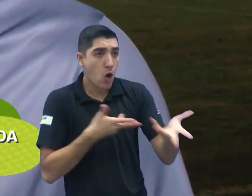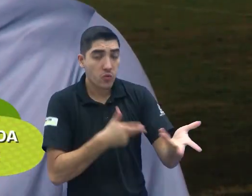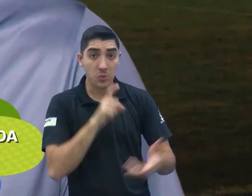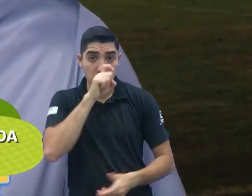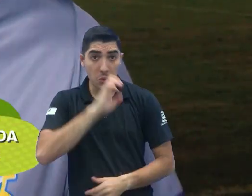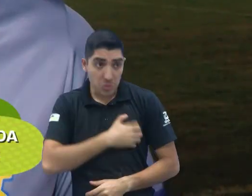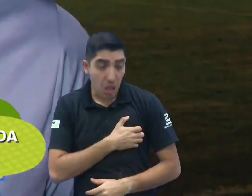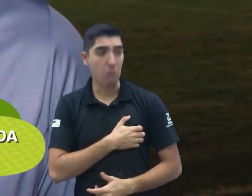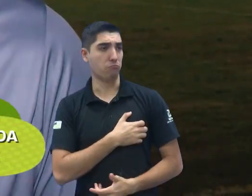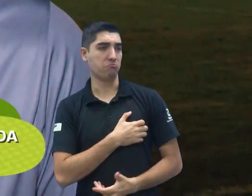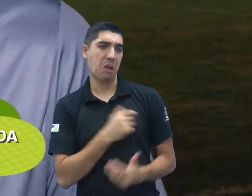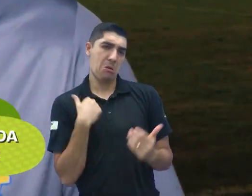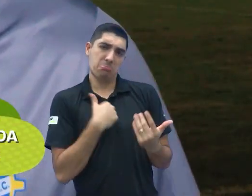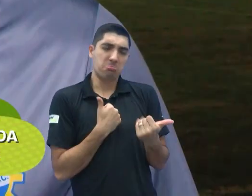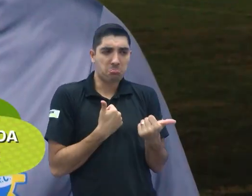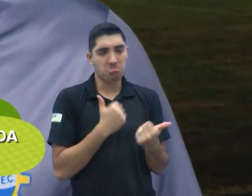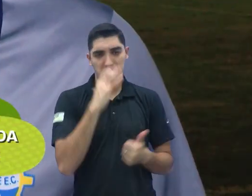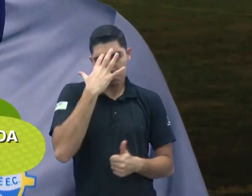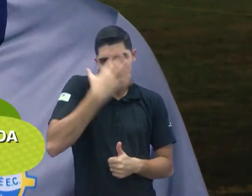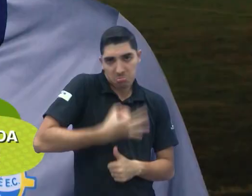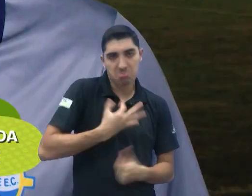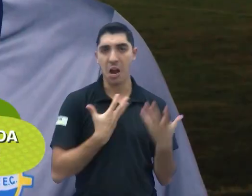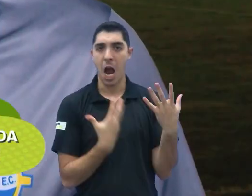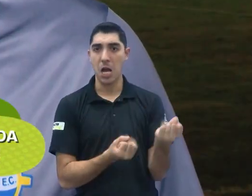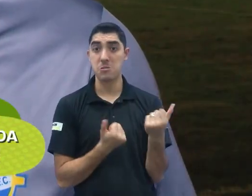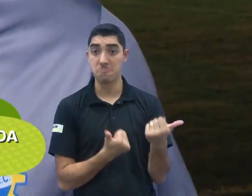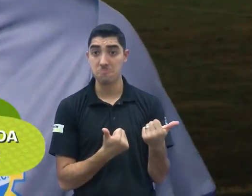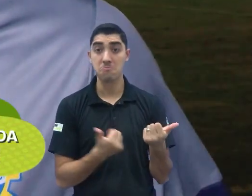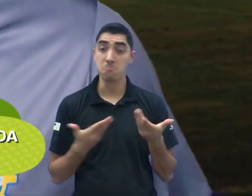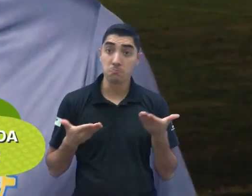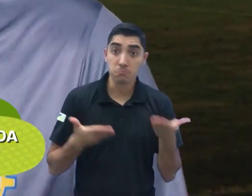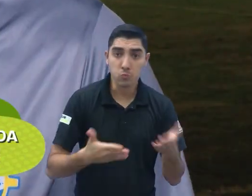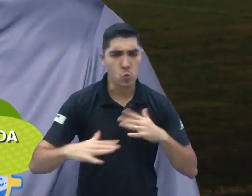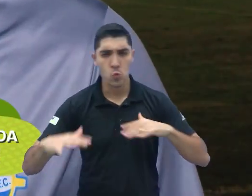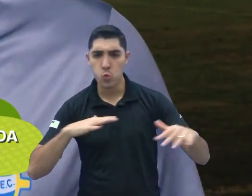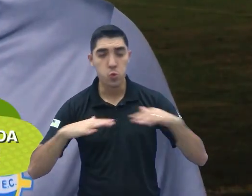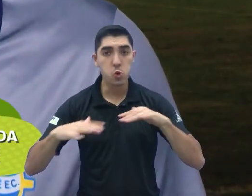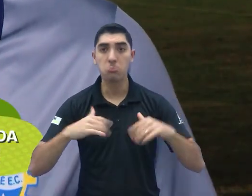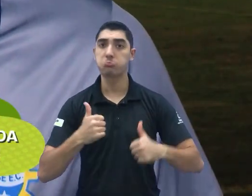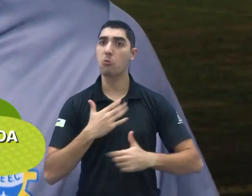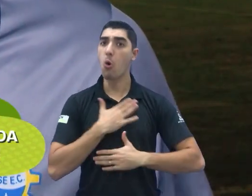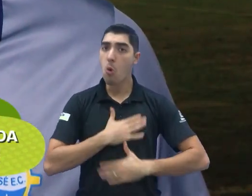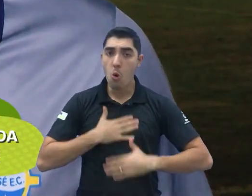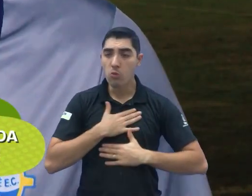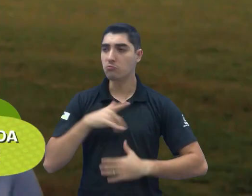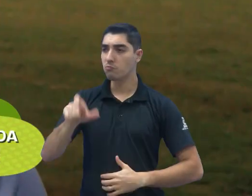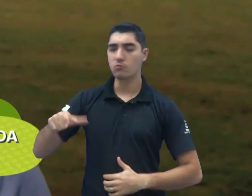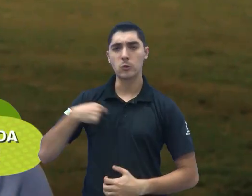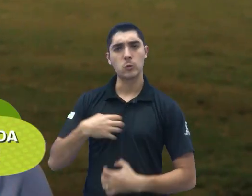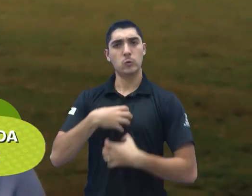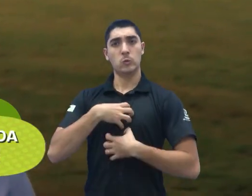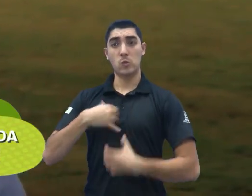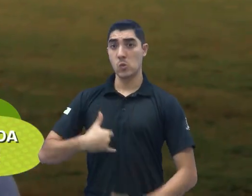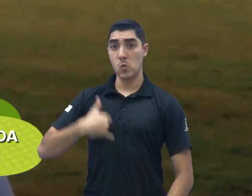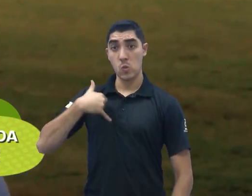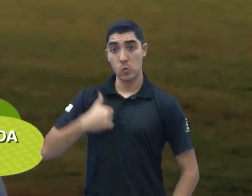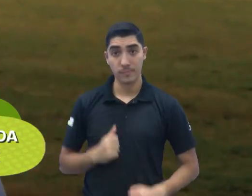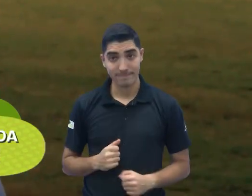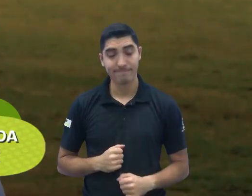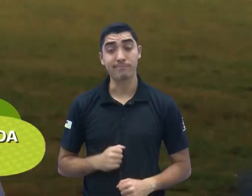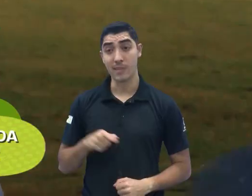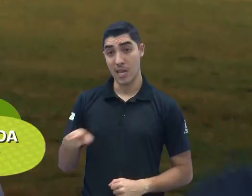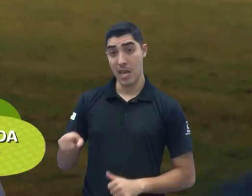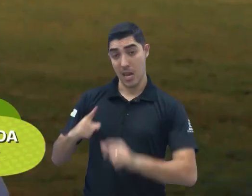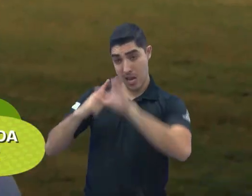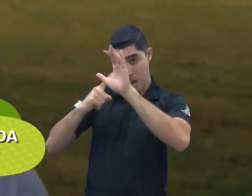sub-17, jogadores com 16 anos ainda. Uma sensação gigantesca de orgulho desses meninos por tudo que eles fizeram. Com o fim da competição,